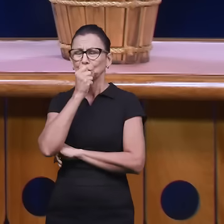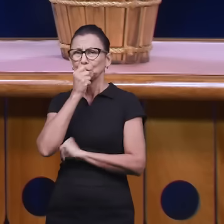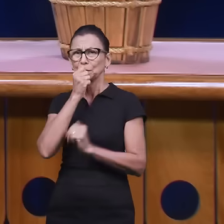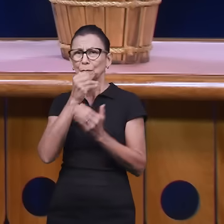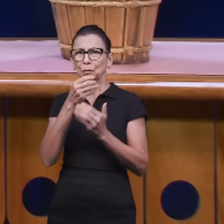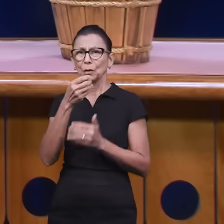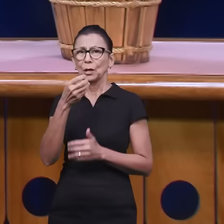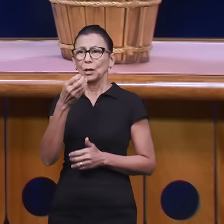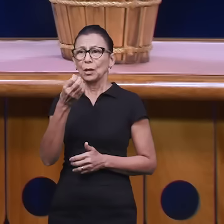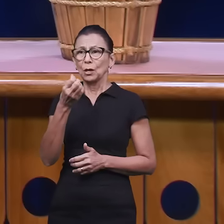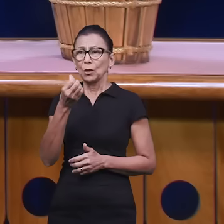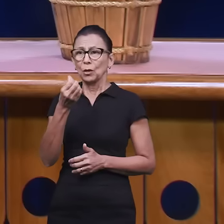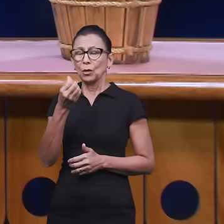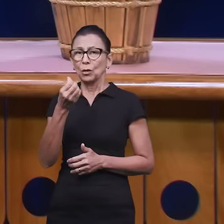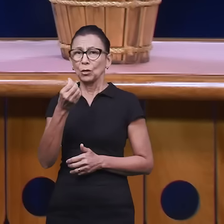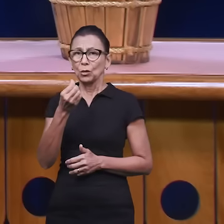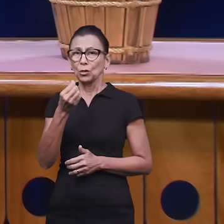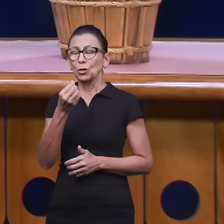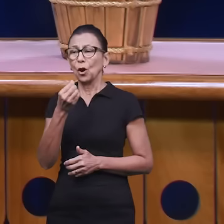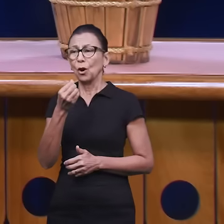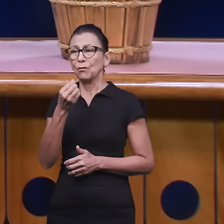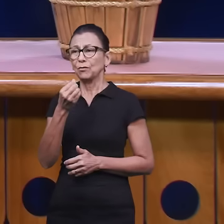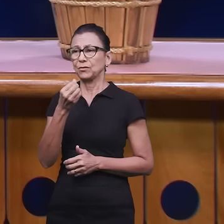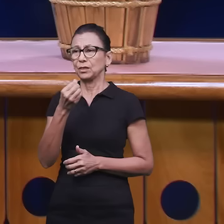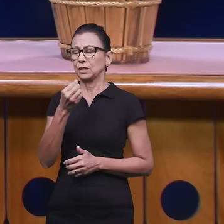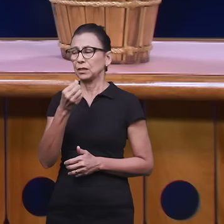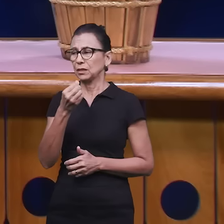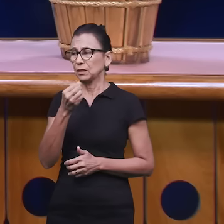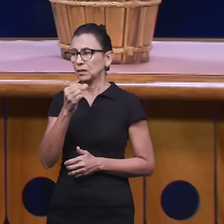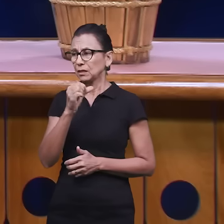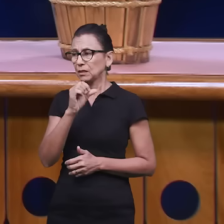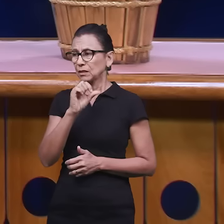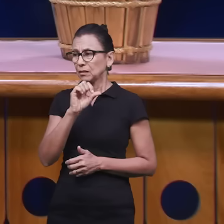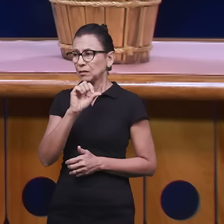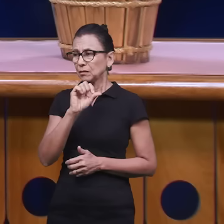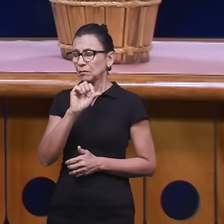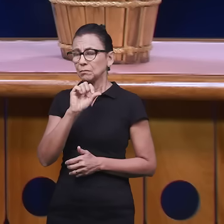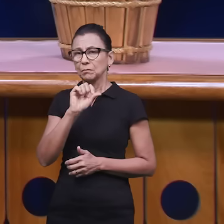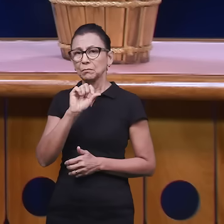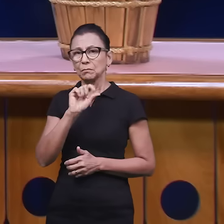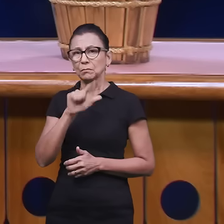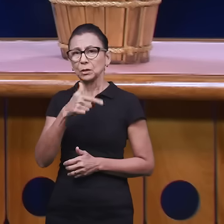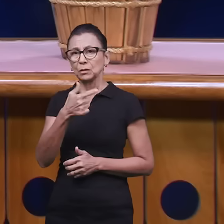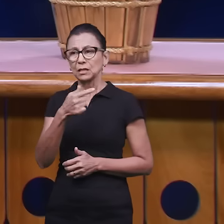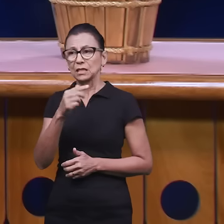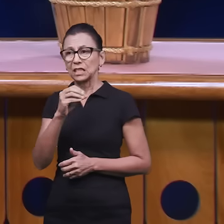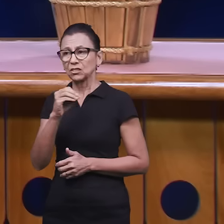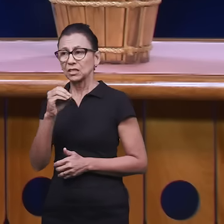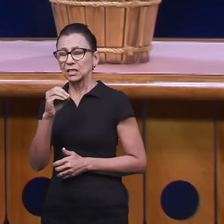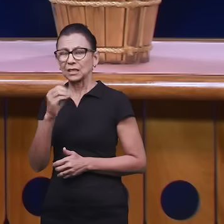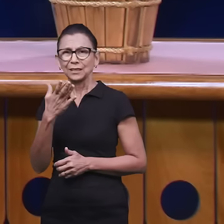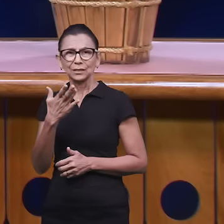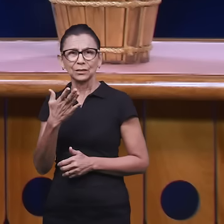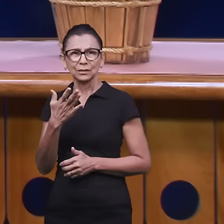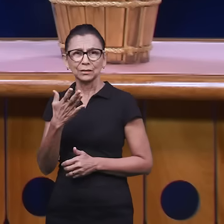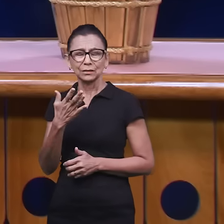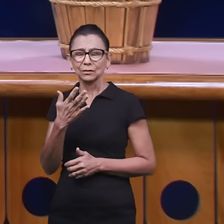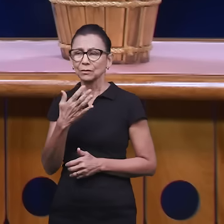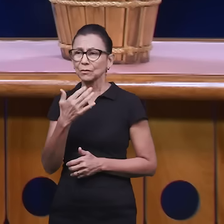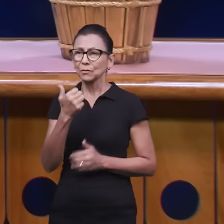mais 9.700, vou perder mais 300. E o anjo disse: não, você vai ficar com os 300.